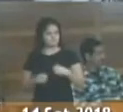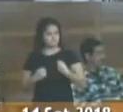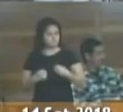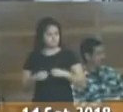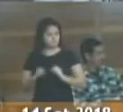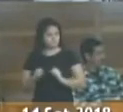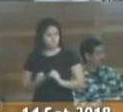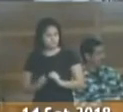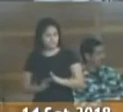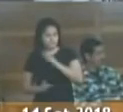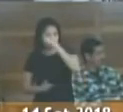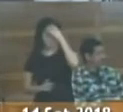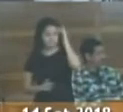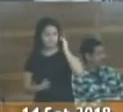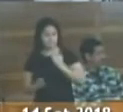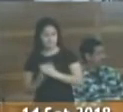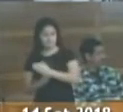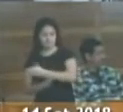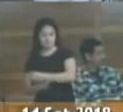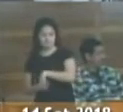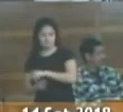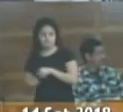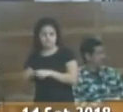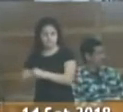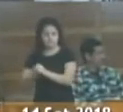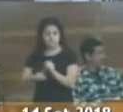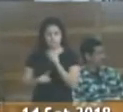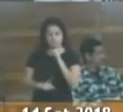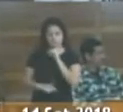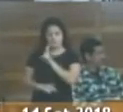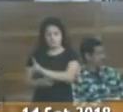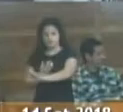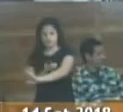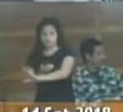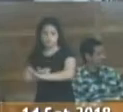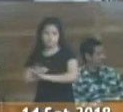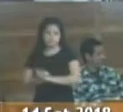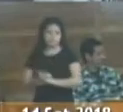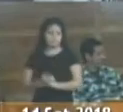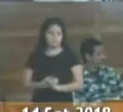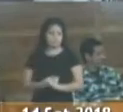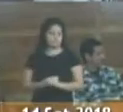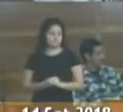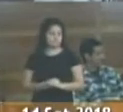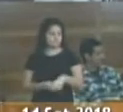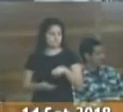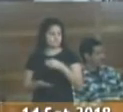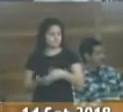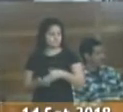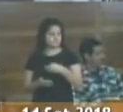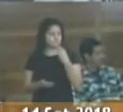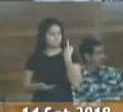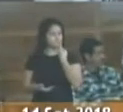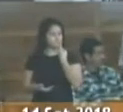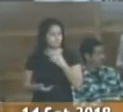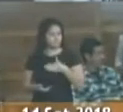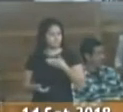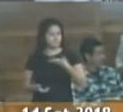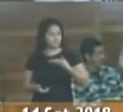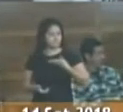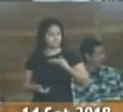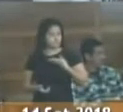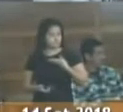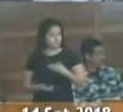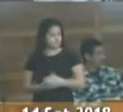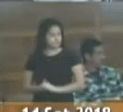das pessoas, ir até lá dentro, ver a questão da área rural, que está até aqui o nosso secretário de Agricultura e Pesca, que é meu amigo, Wagner, mas que a